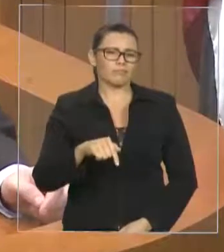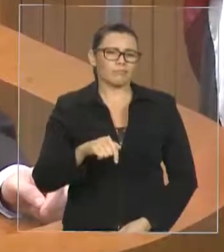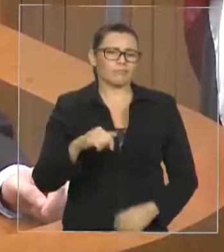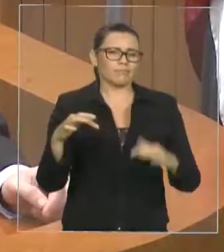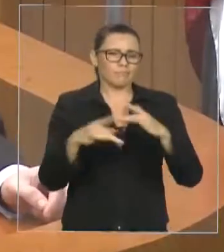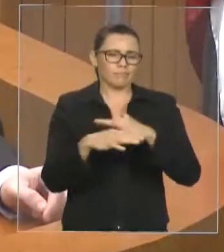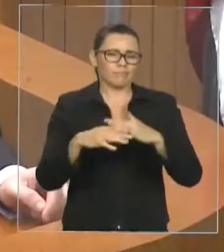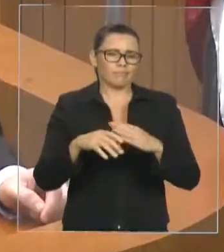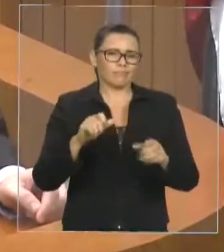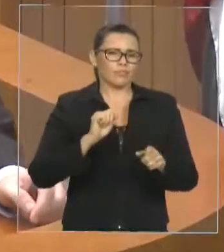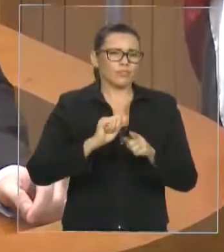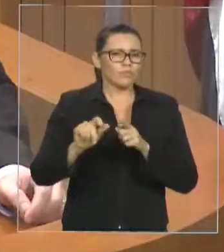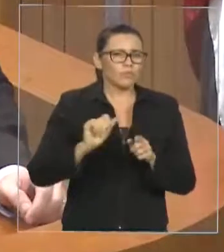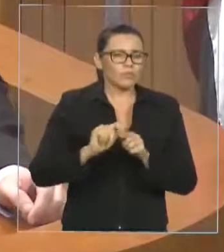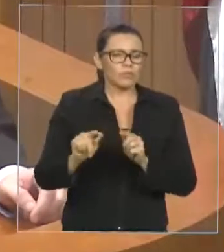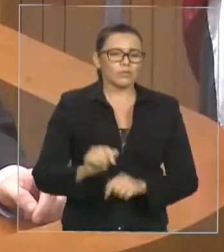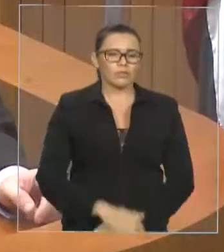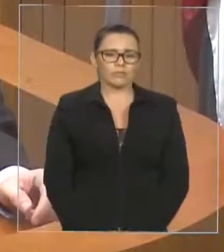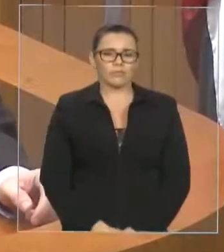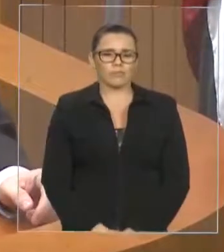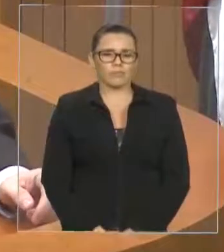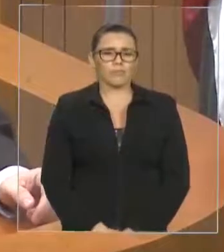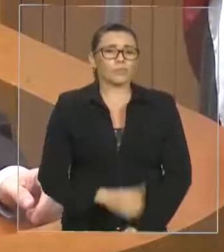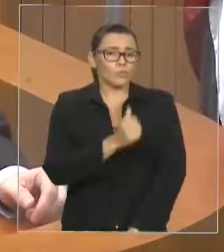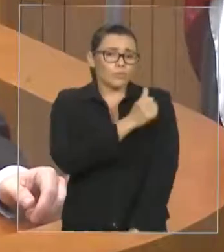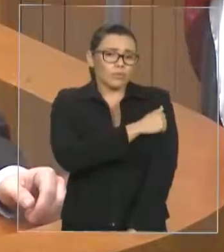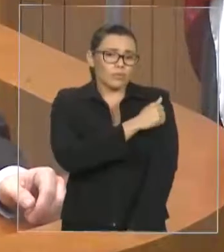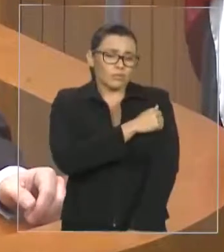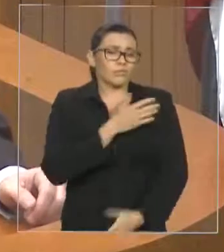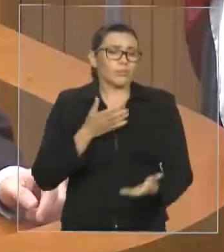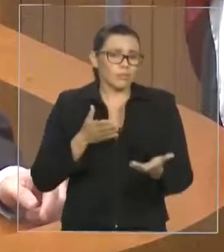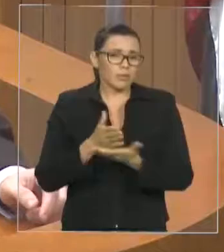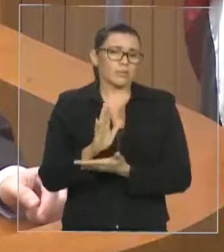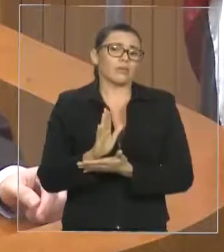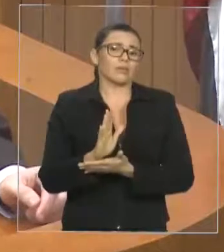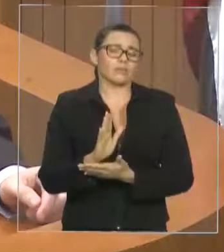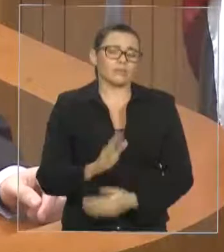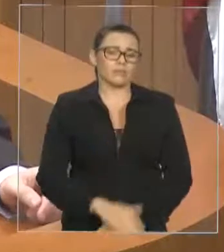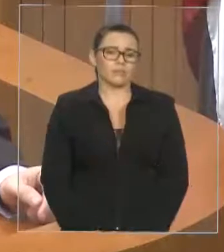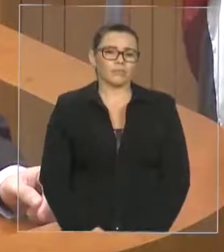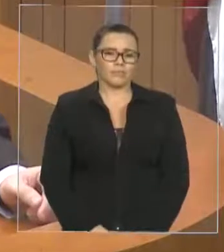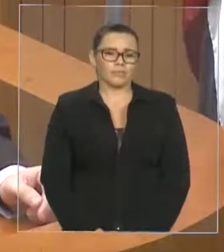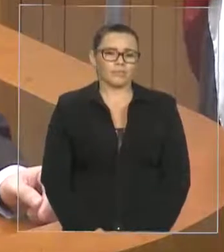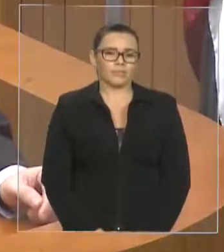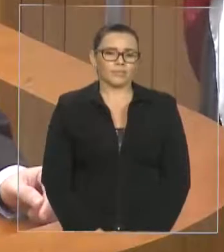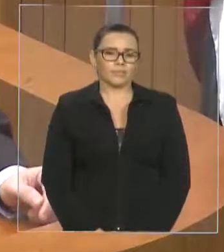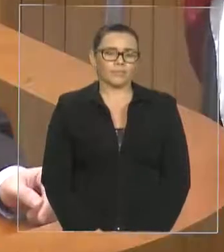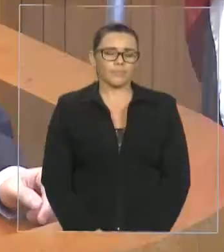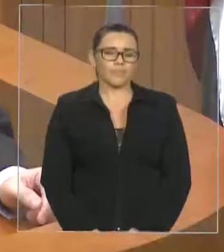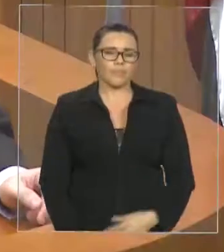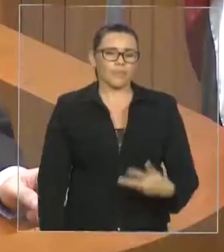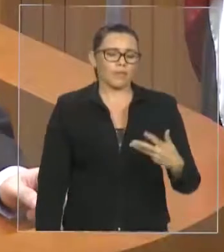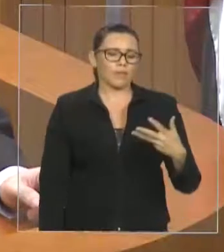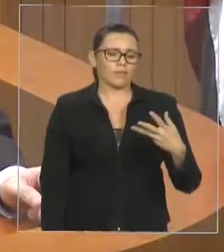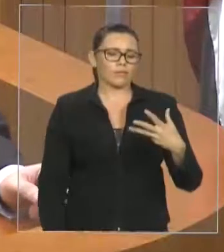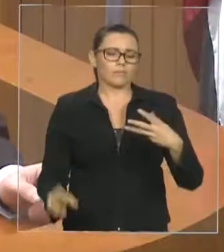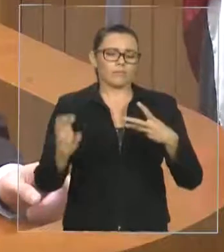passaram que foram aprovados no último enem nem sequer